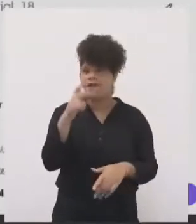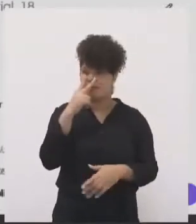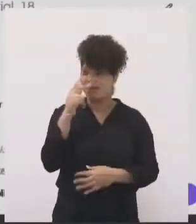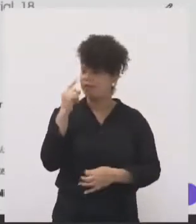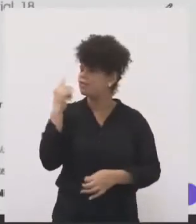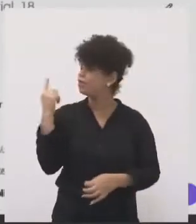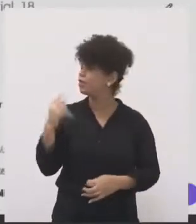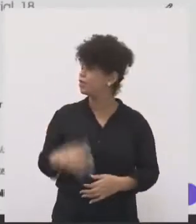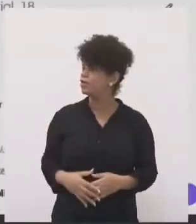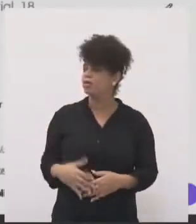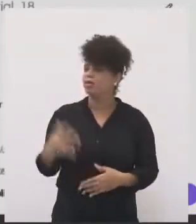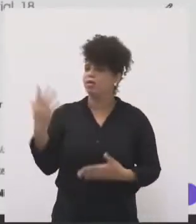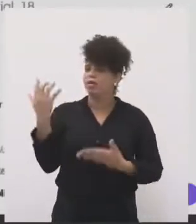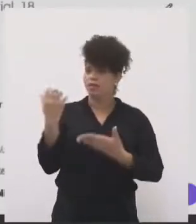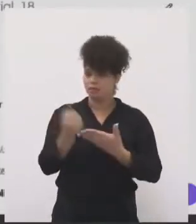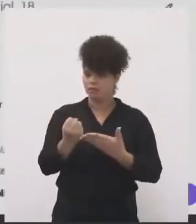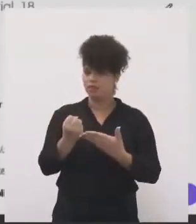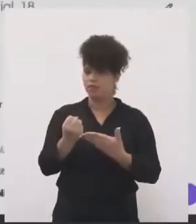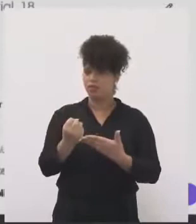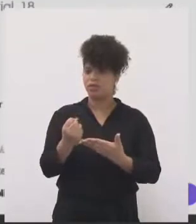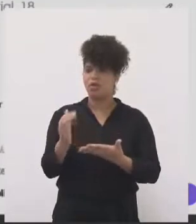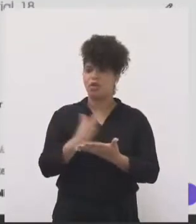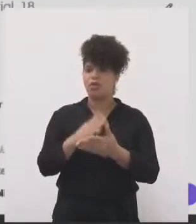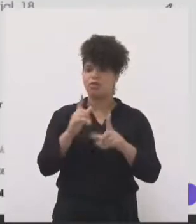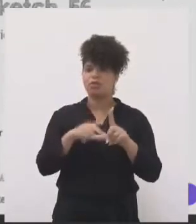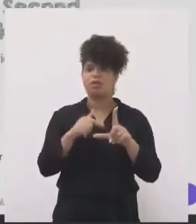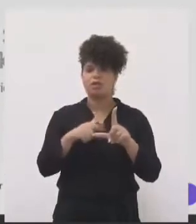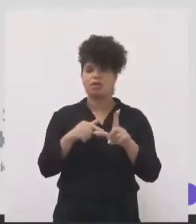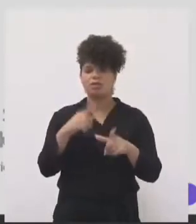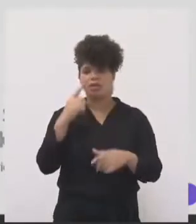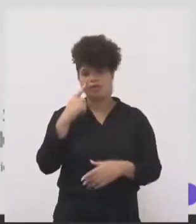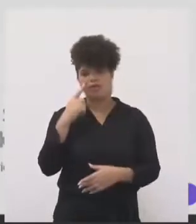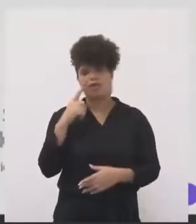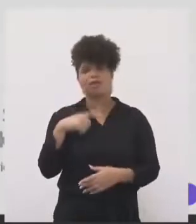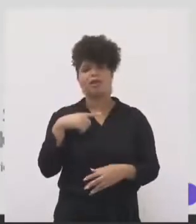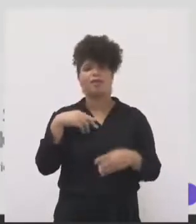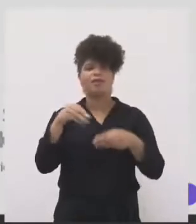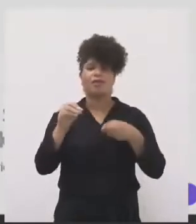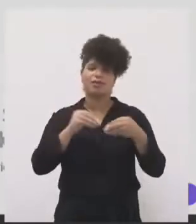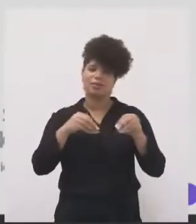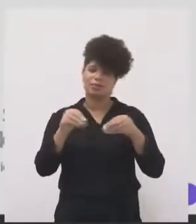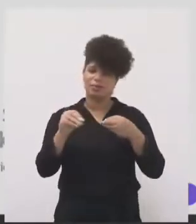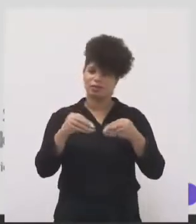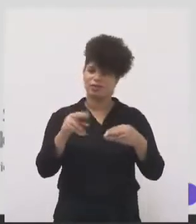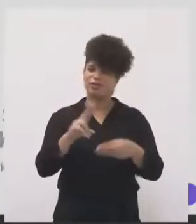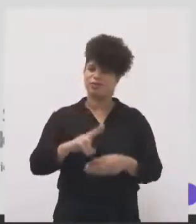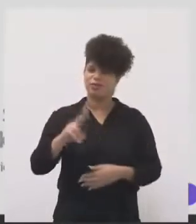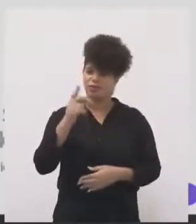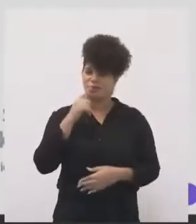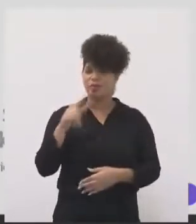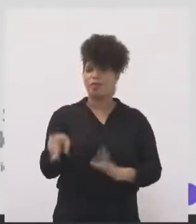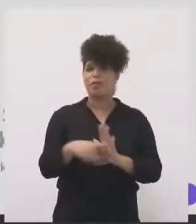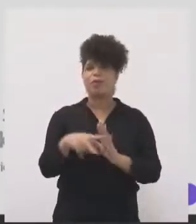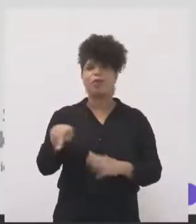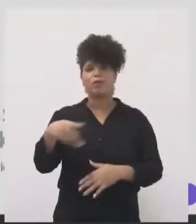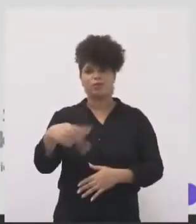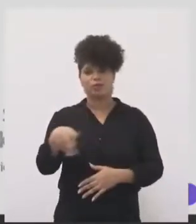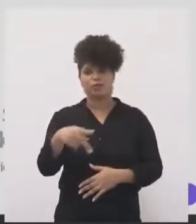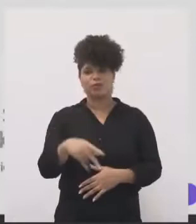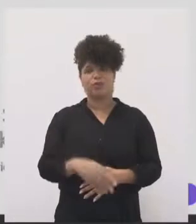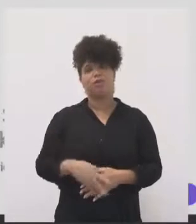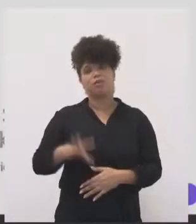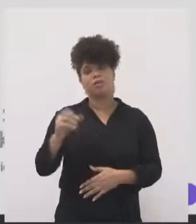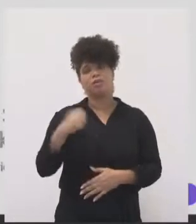eu fiz o upload de algumas fontes, então tem mais essa flexibilidade aí para o professor. De repente, o logo